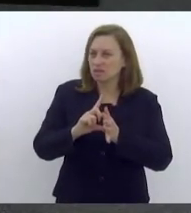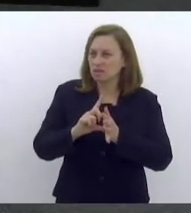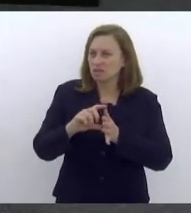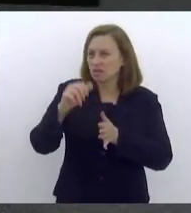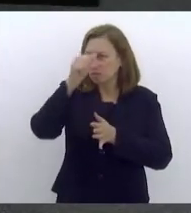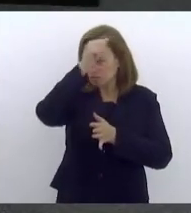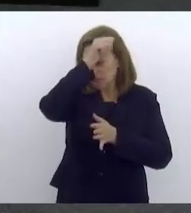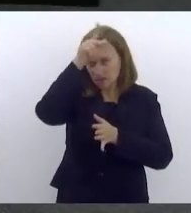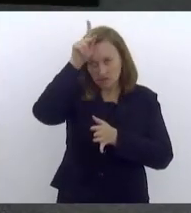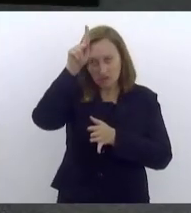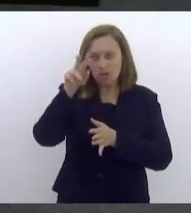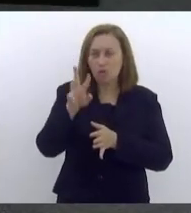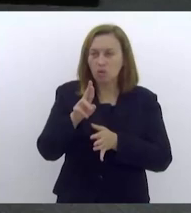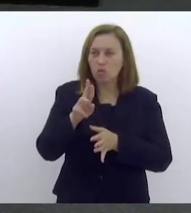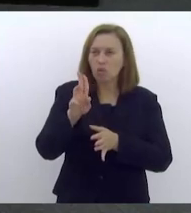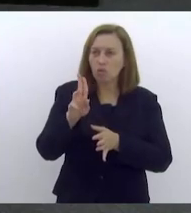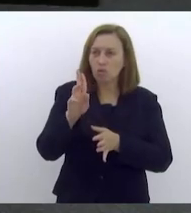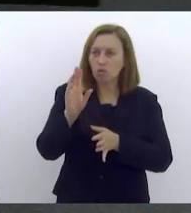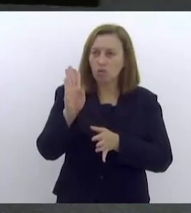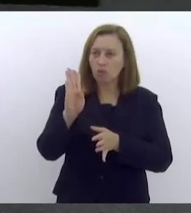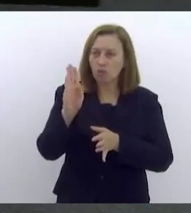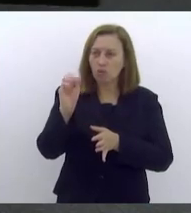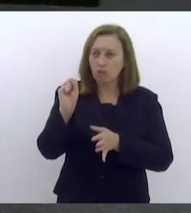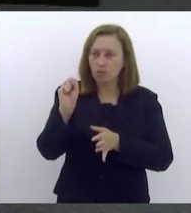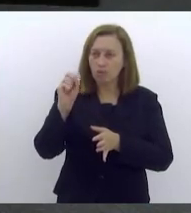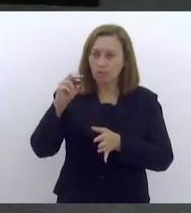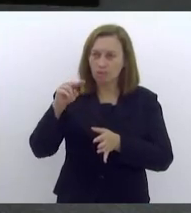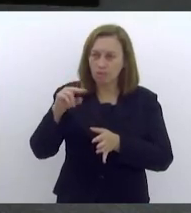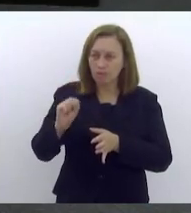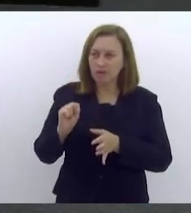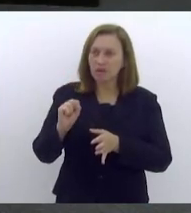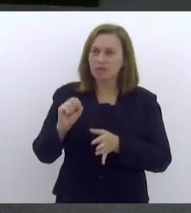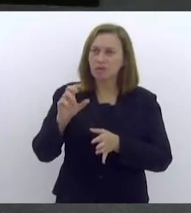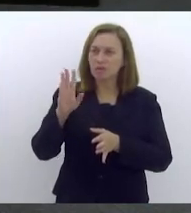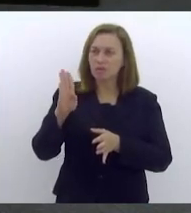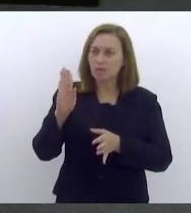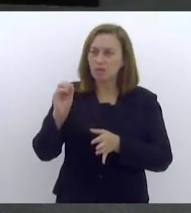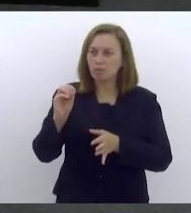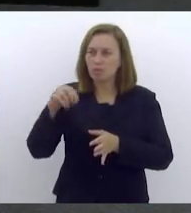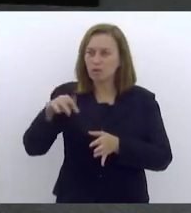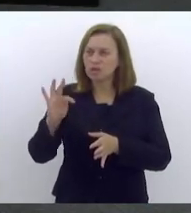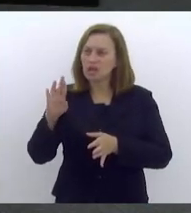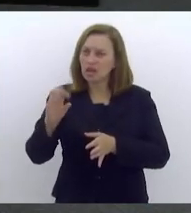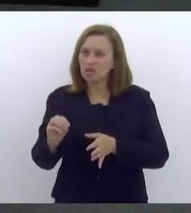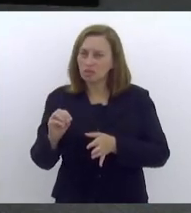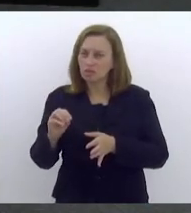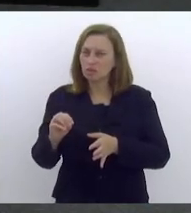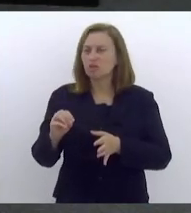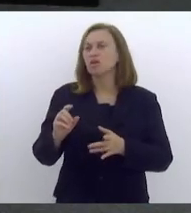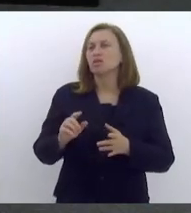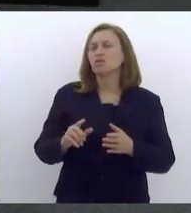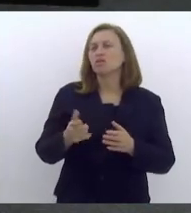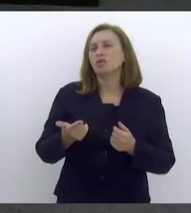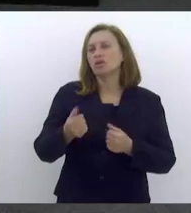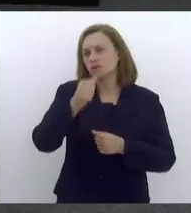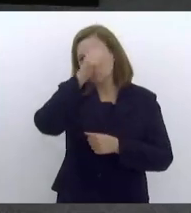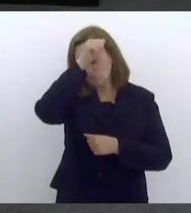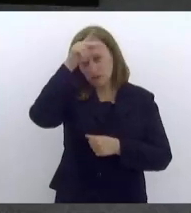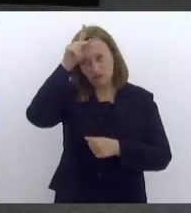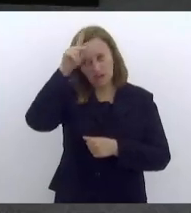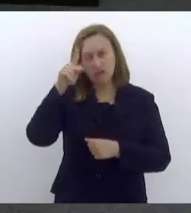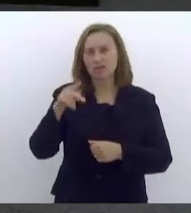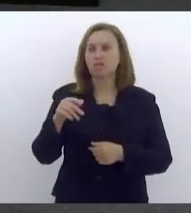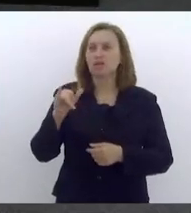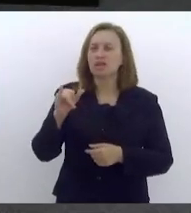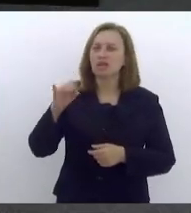prefeito Rubens Bontempo, que ficou afastado do cargo por 1 ano, foi no governo interino do prefeito interino Ingo Rames. E sabe por que eu sei disso,